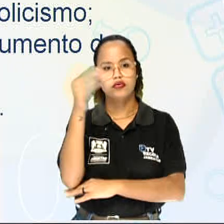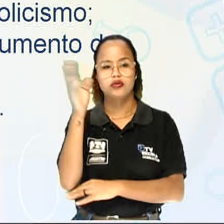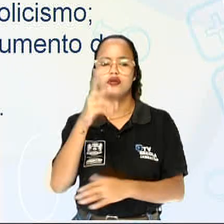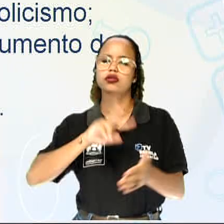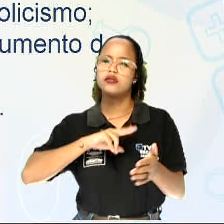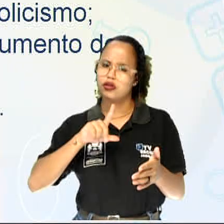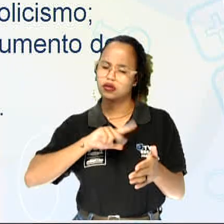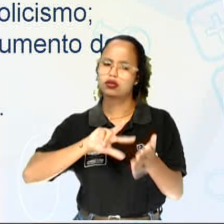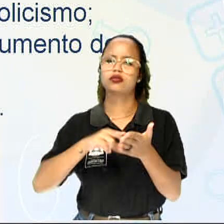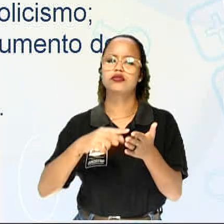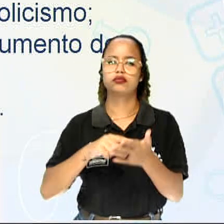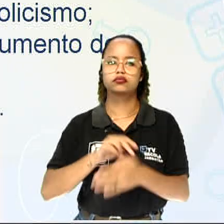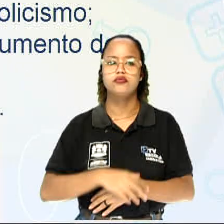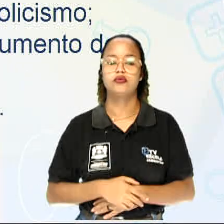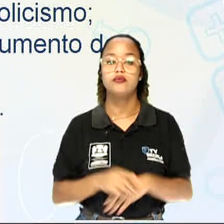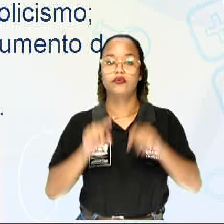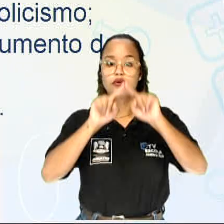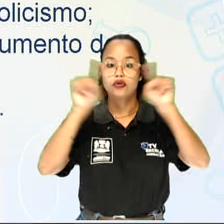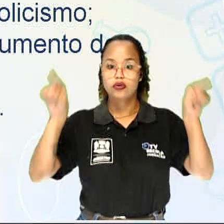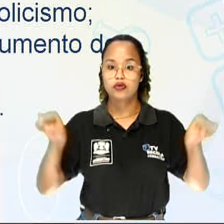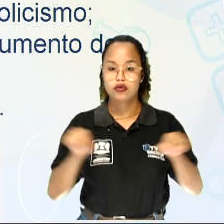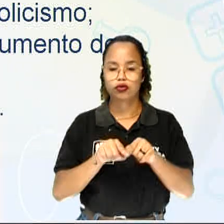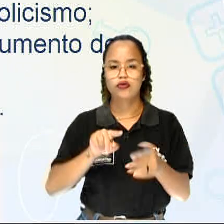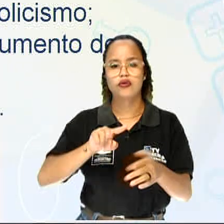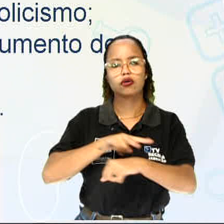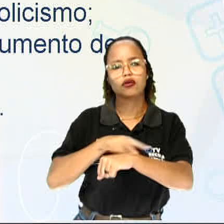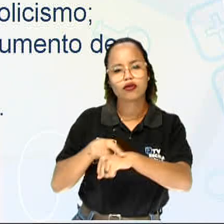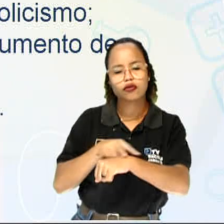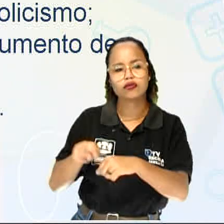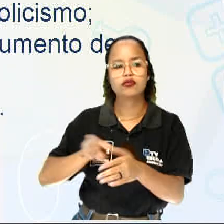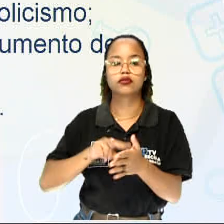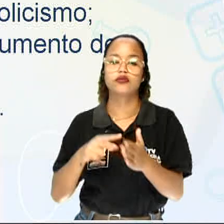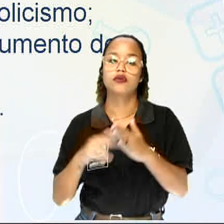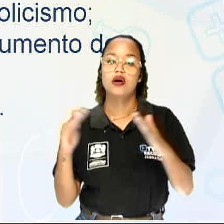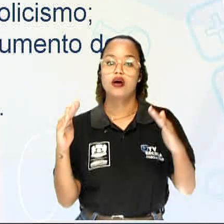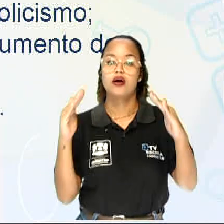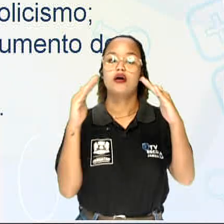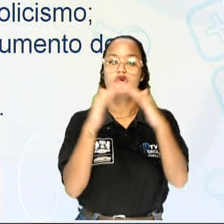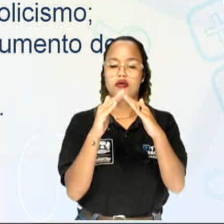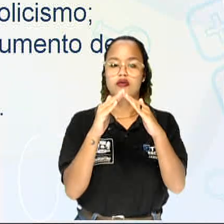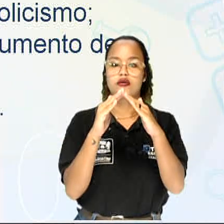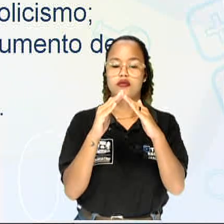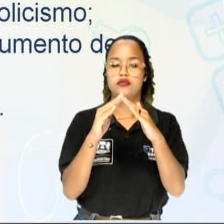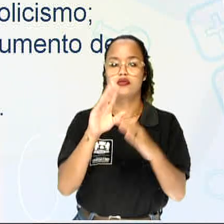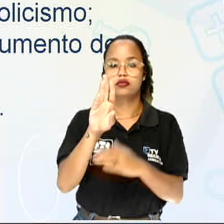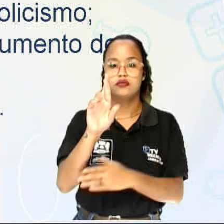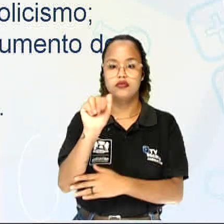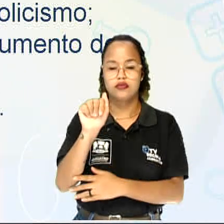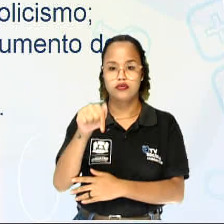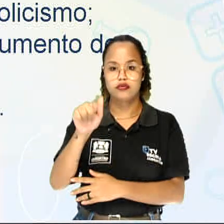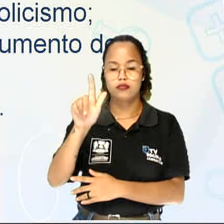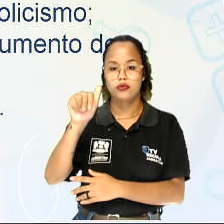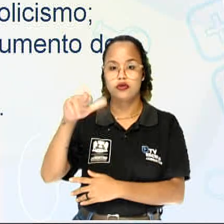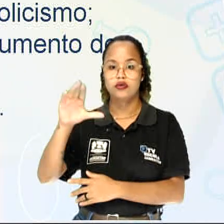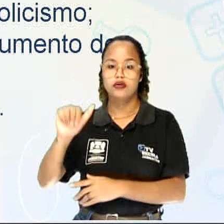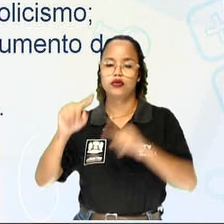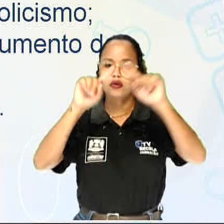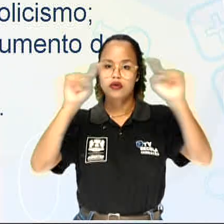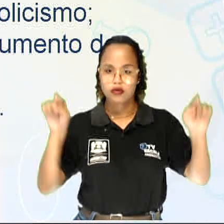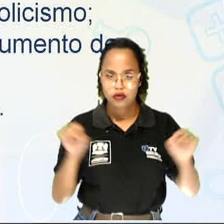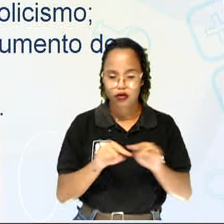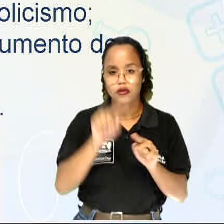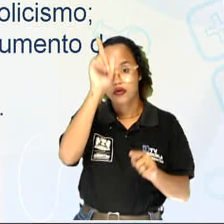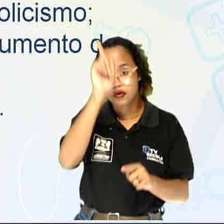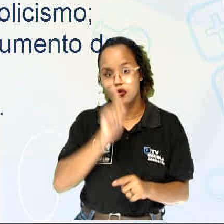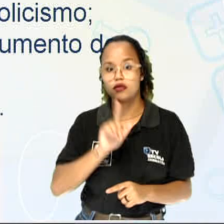Vê só, o retângulo verde remete à Casa Imperial de Bragança, o losango amarelo à Casa Imperial